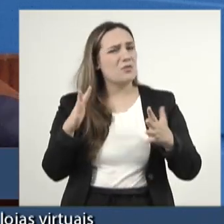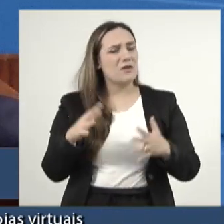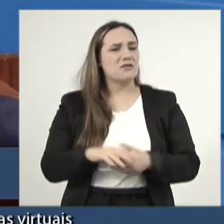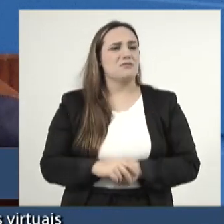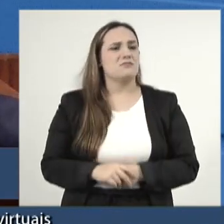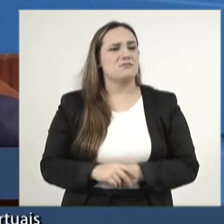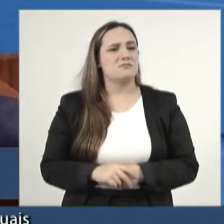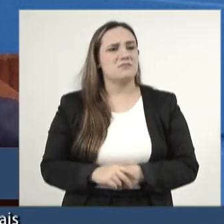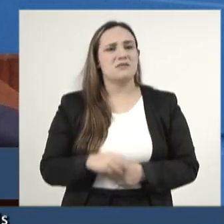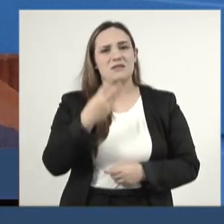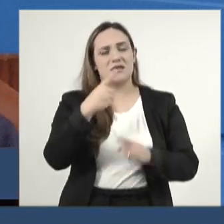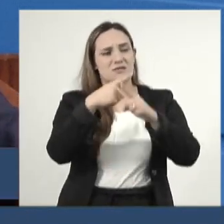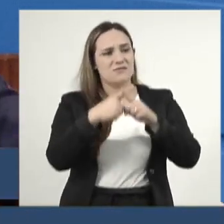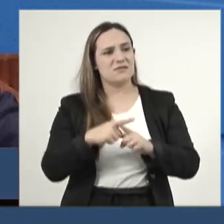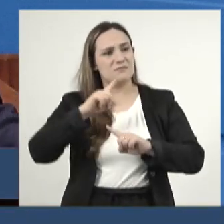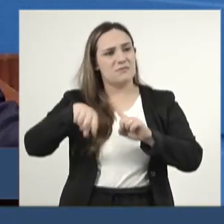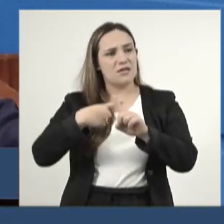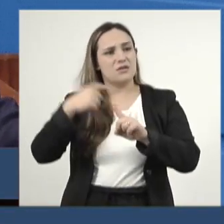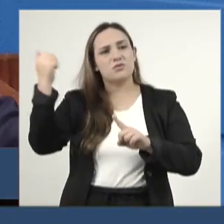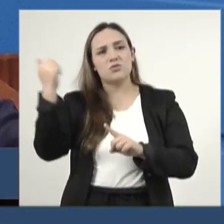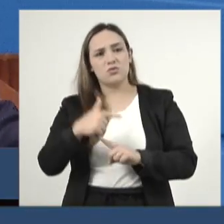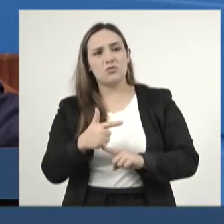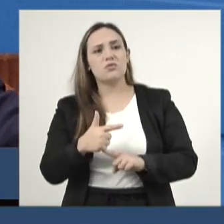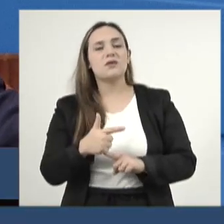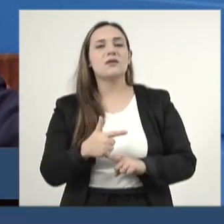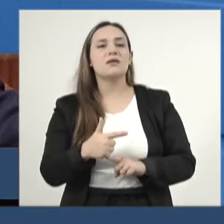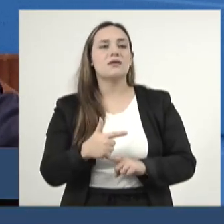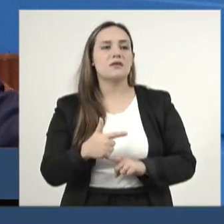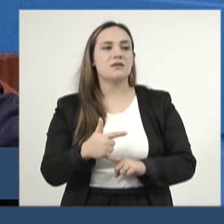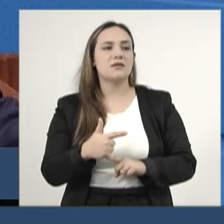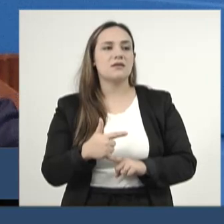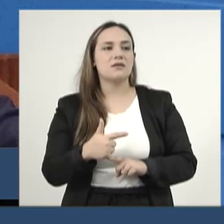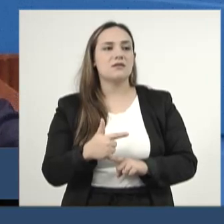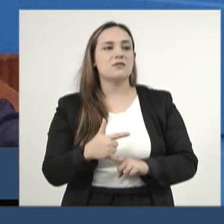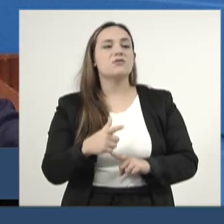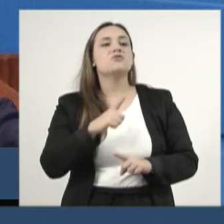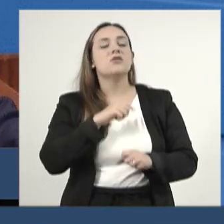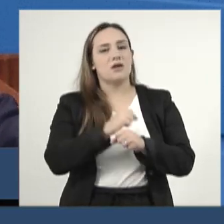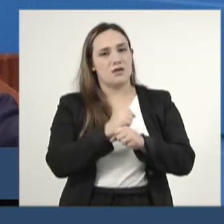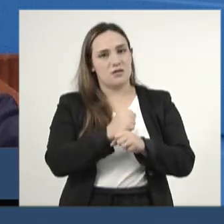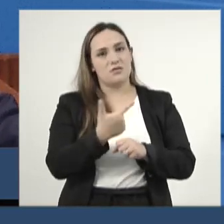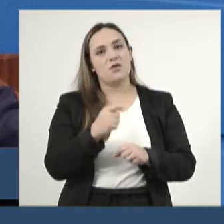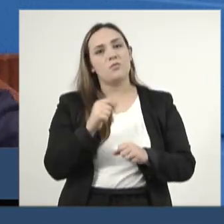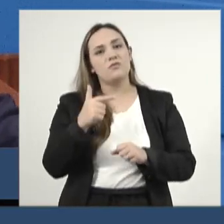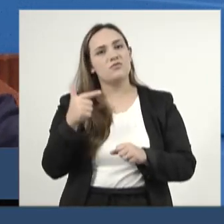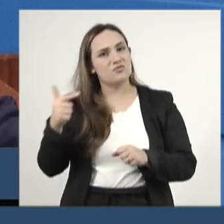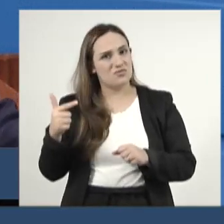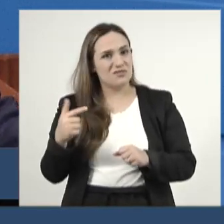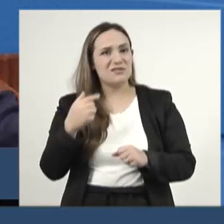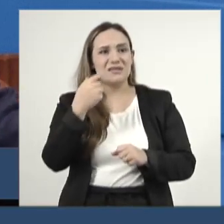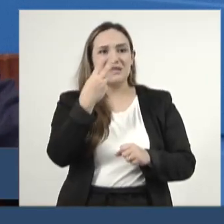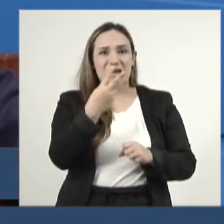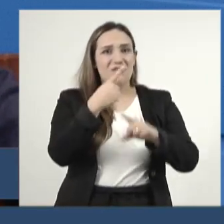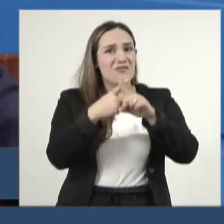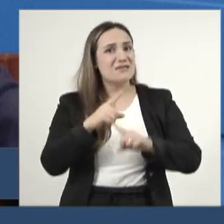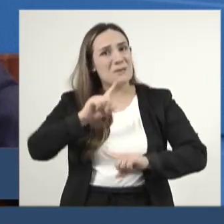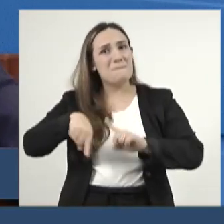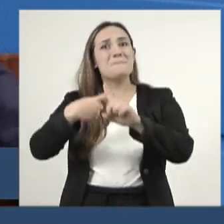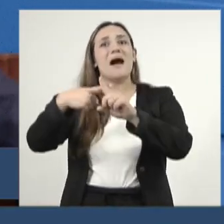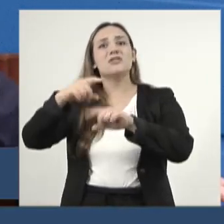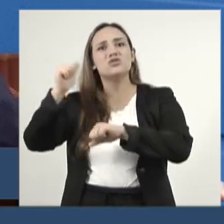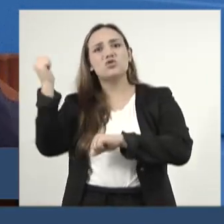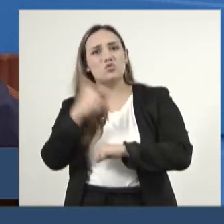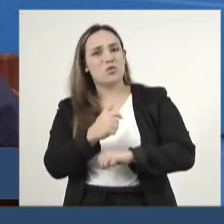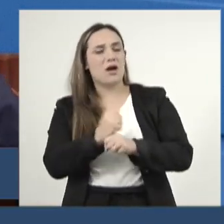o triplo daquilo que foi registrado em 2022. 3 vezes mais do que